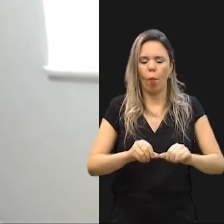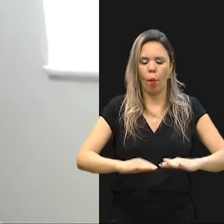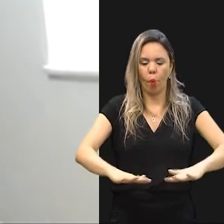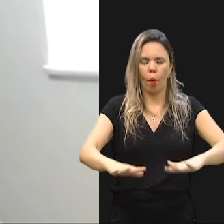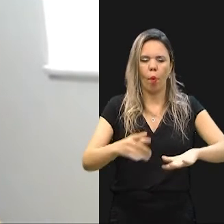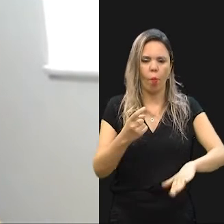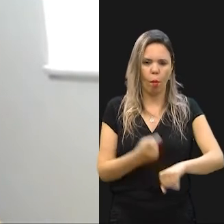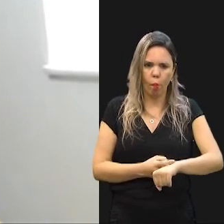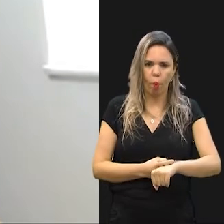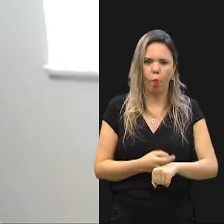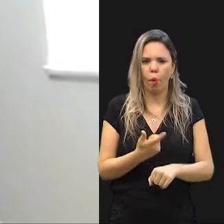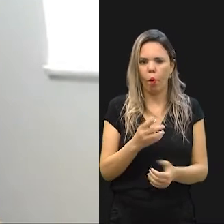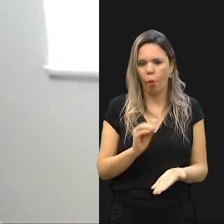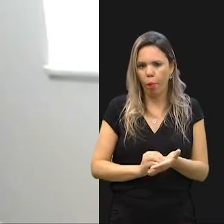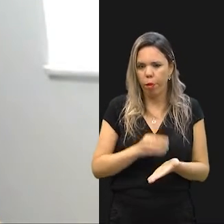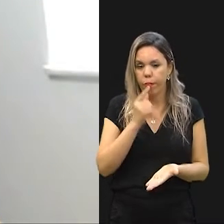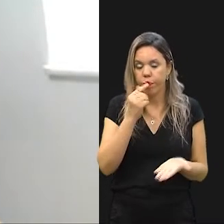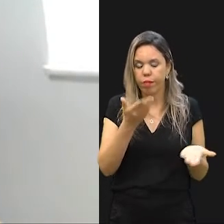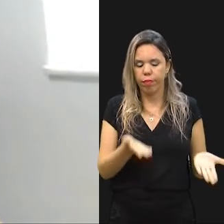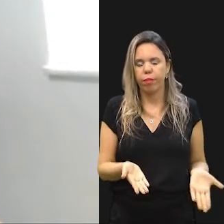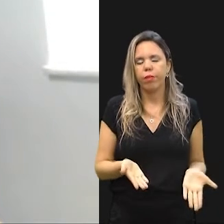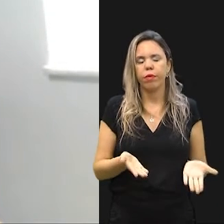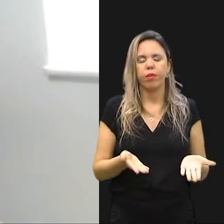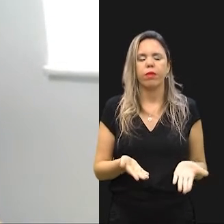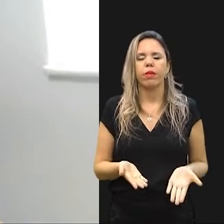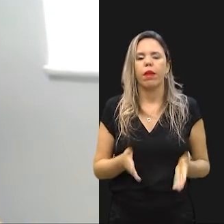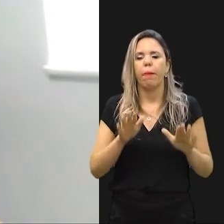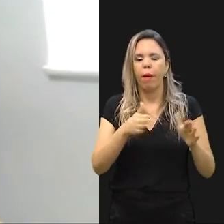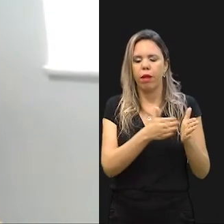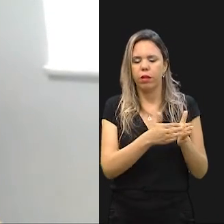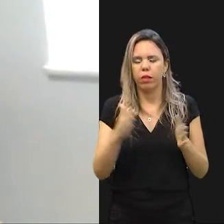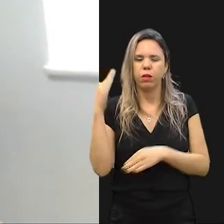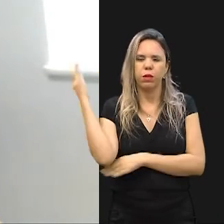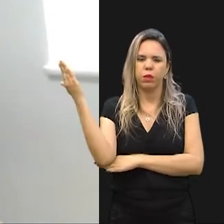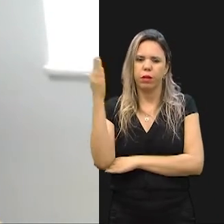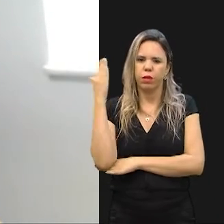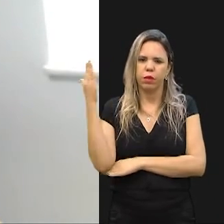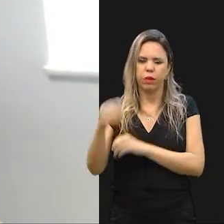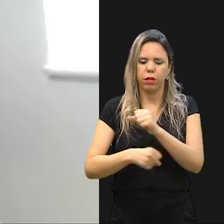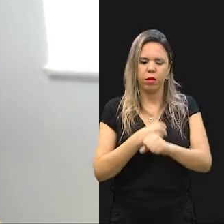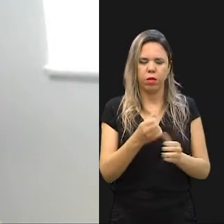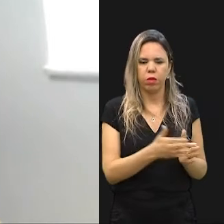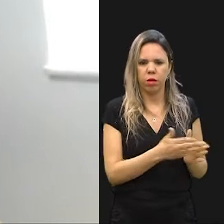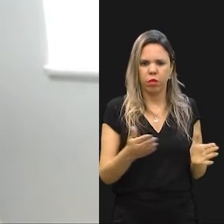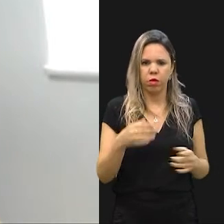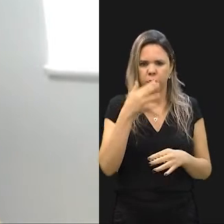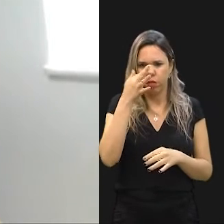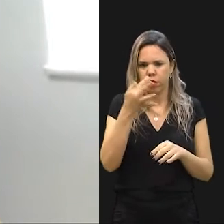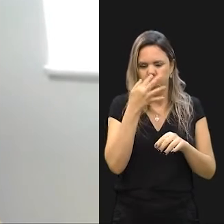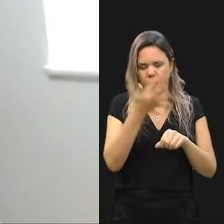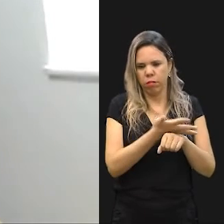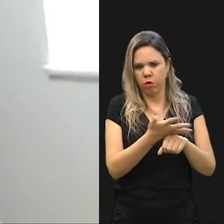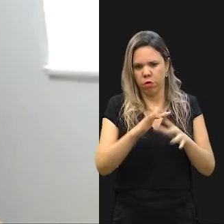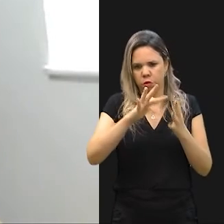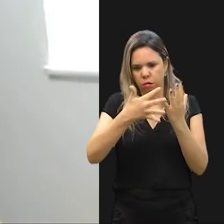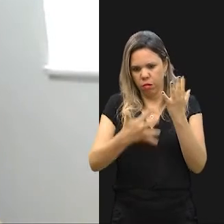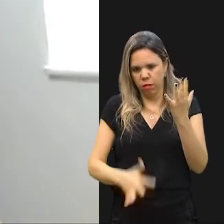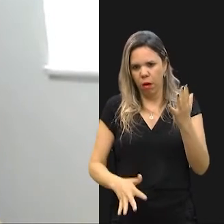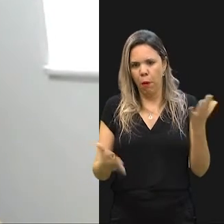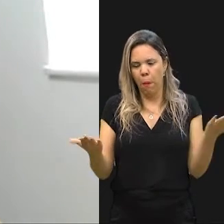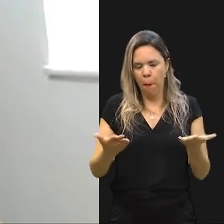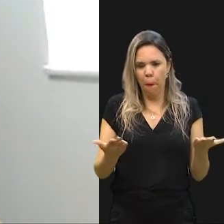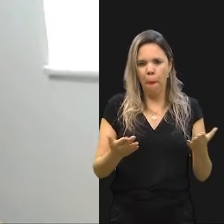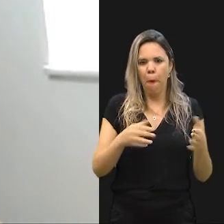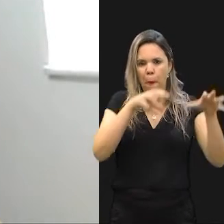semiárido mesmo. A estação do ano em que a gente se encontra, né, agora a primavera, é uma estação de transição em que